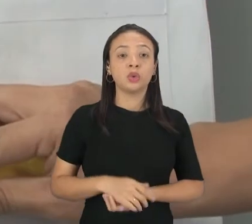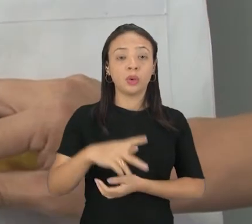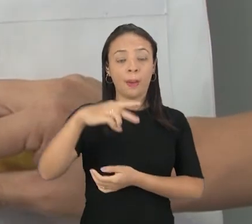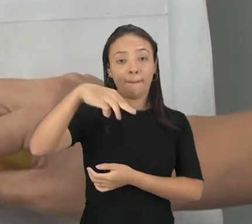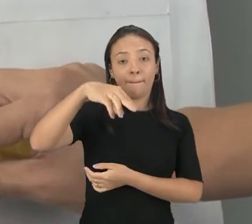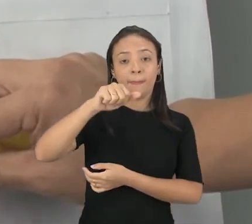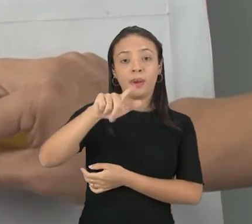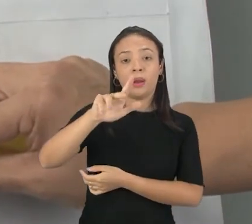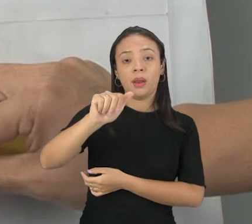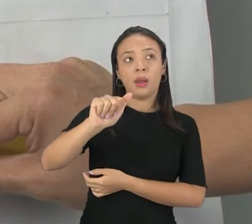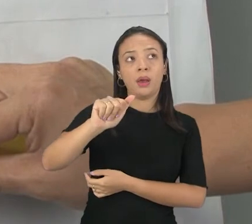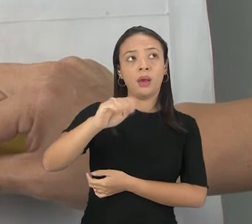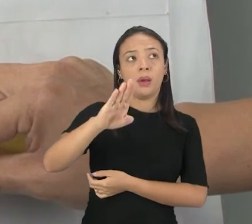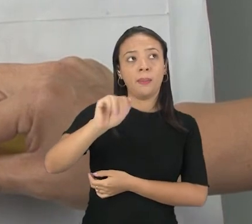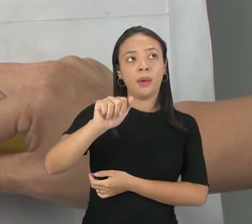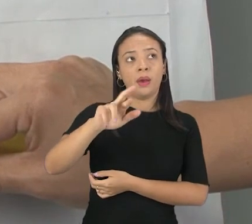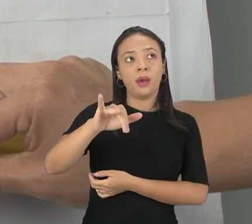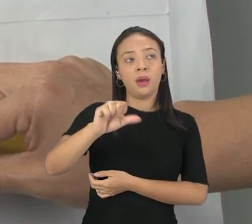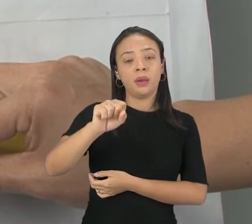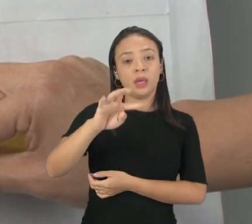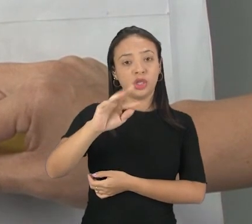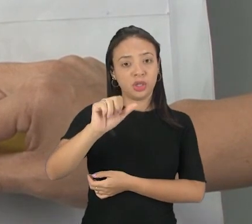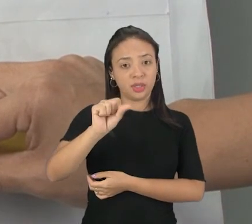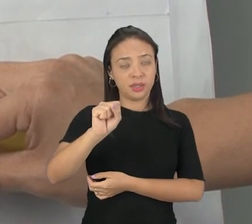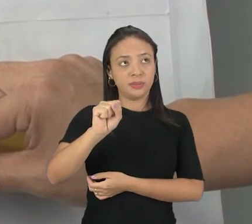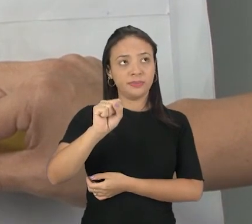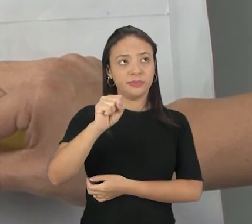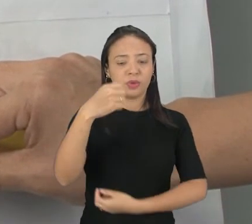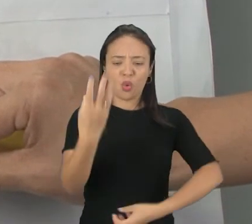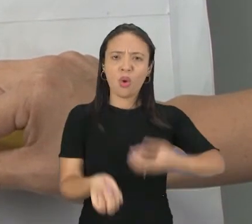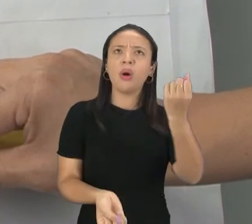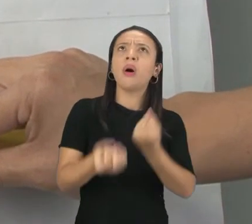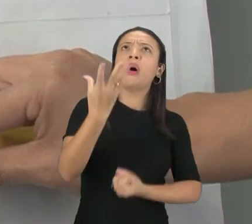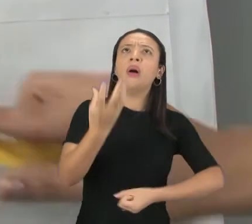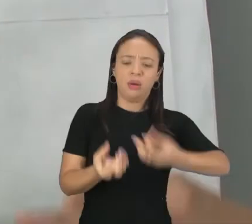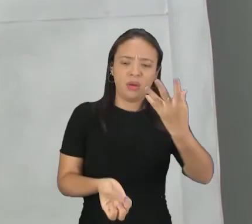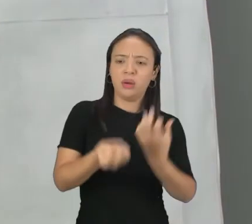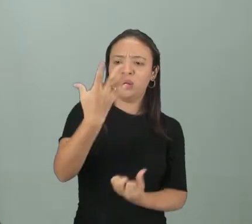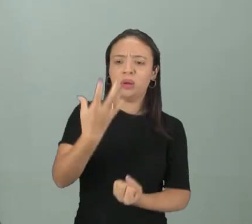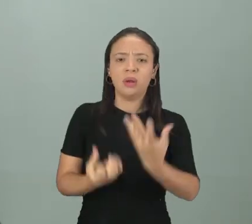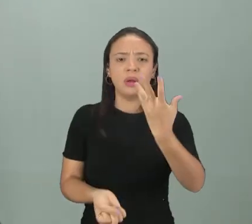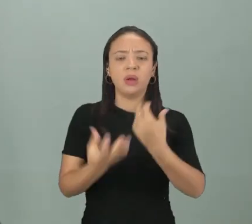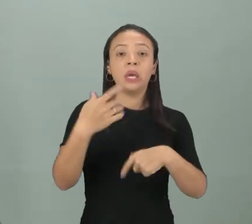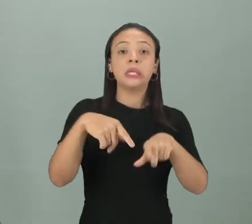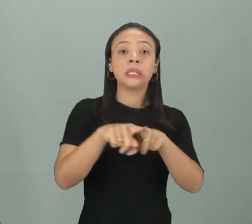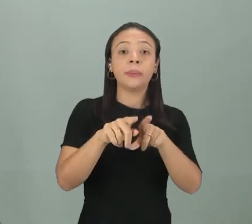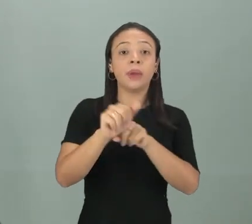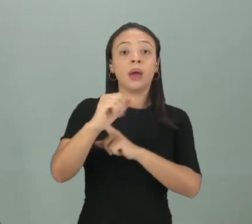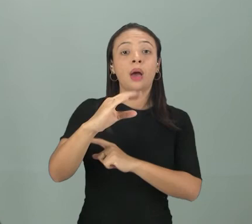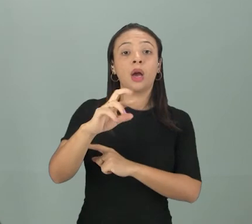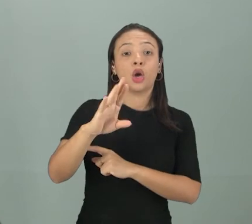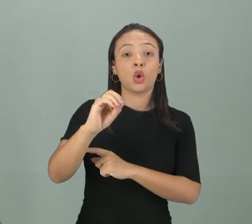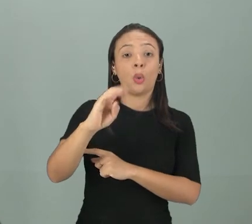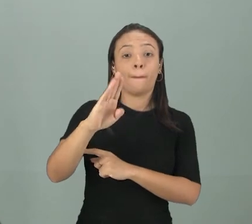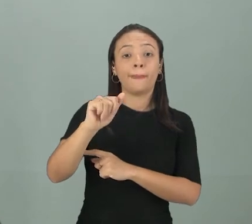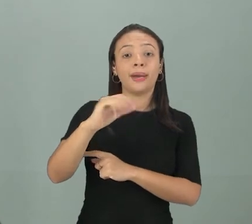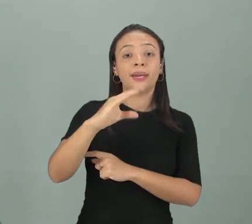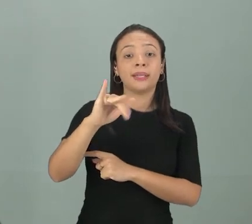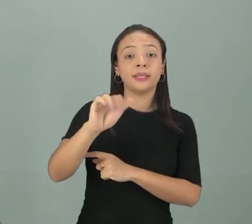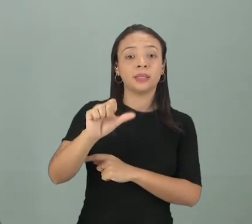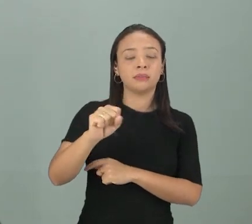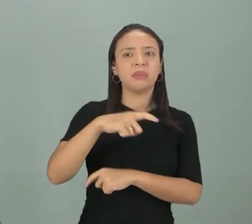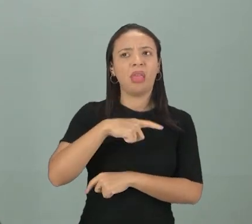malabaristas e a atração dos de acrobacias muito bem e desde alguém que